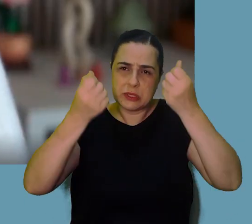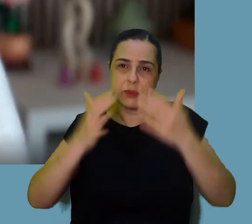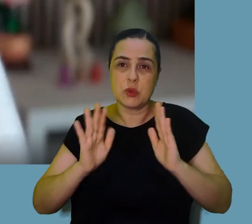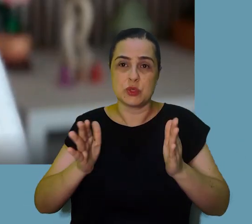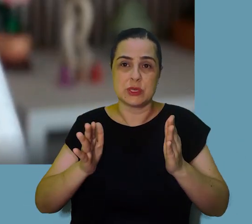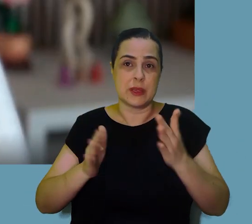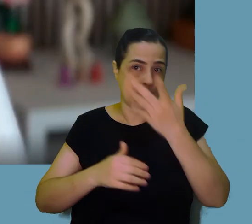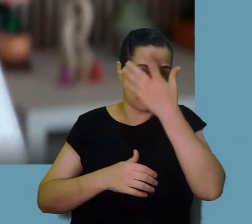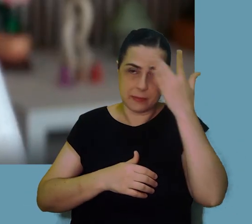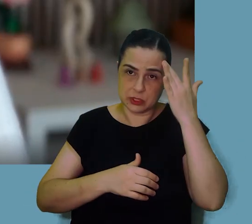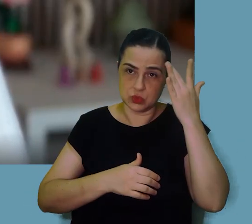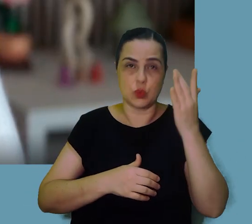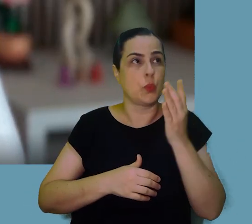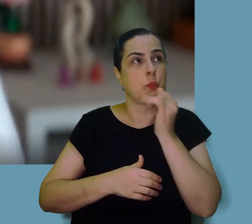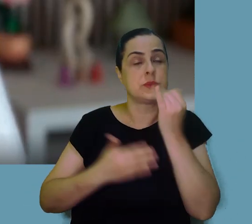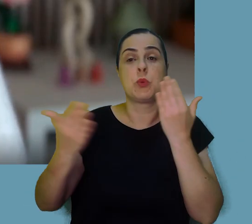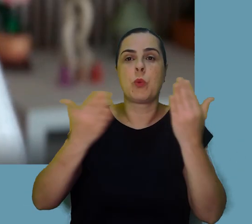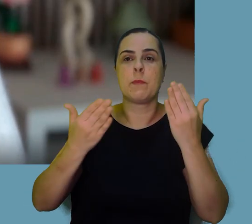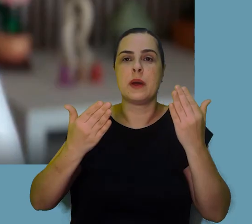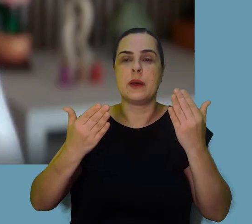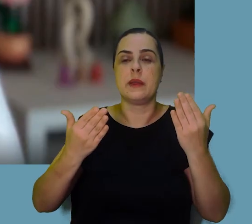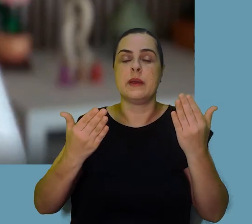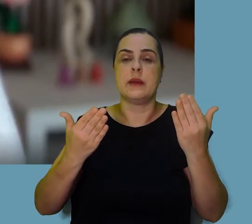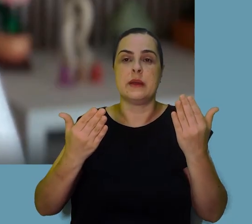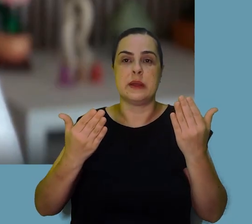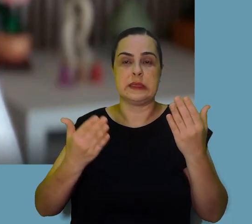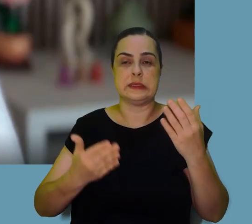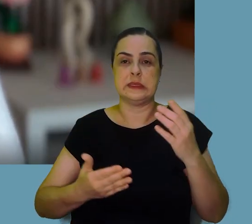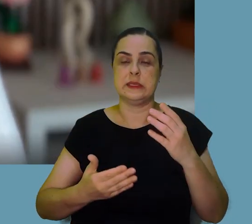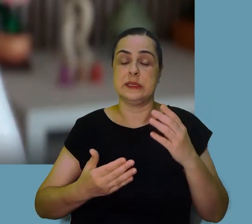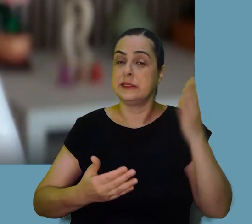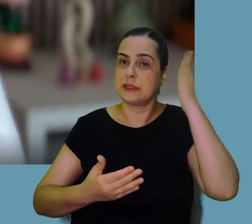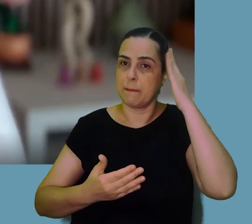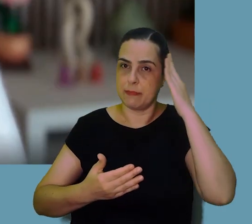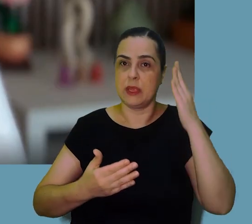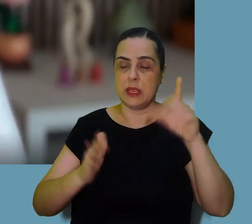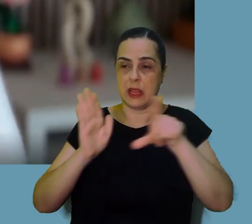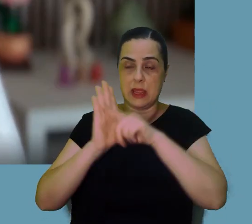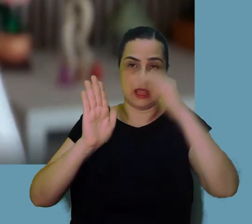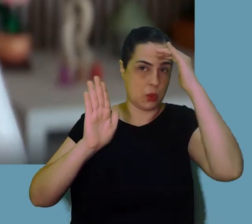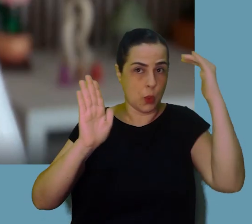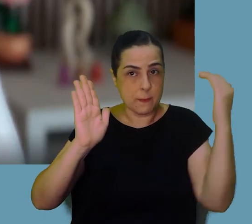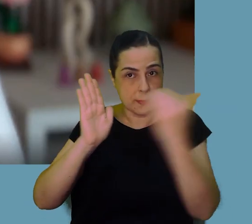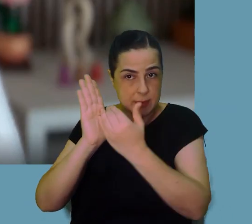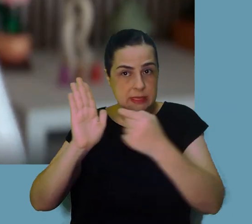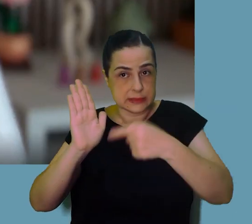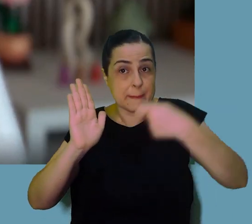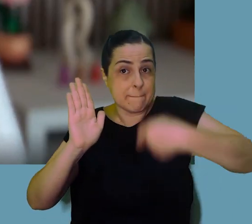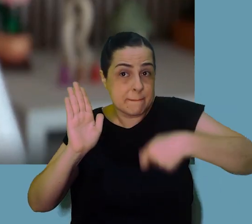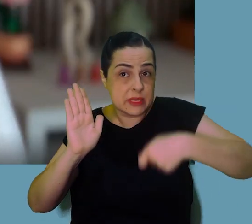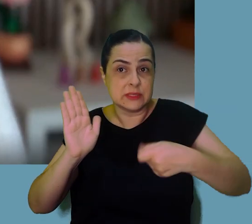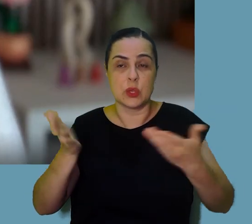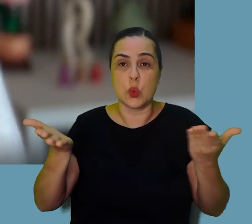em carro sem cinto de segurança, então a gente entende a importância, né, dessa lei, de cumprir essa lei, mas ainda hoje a gente